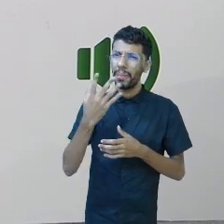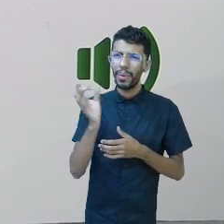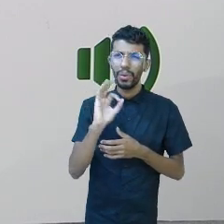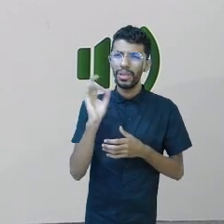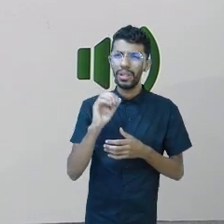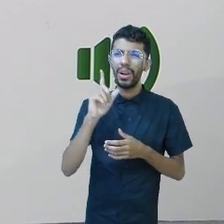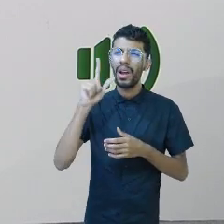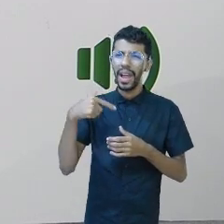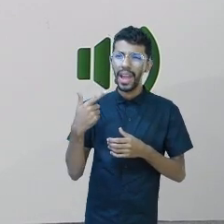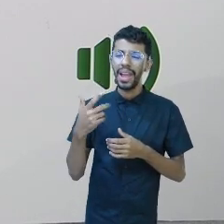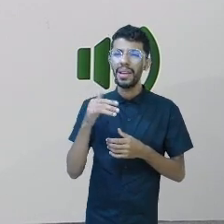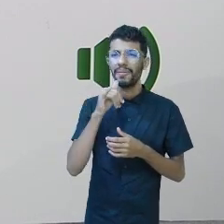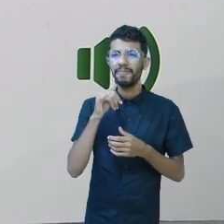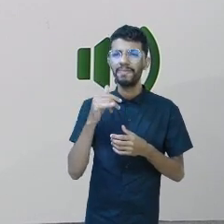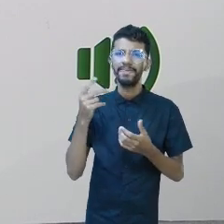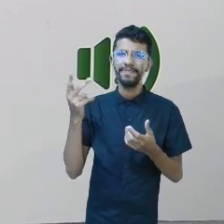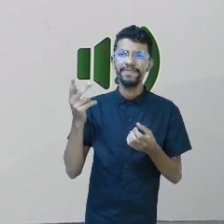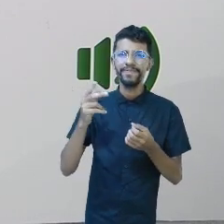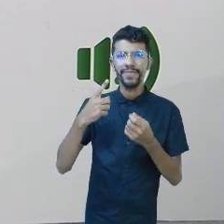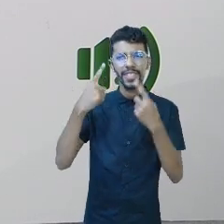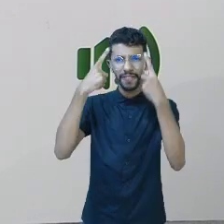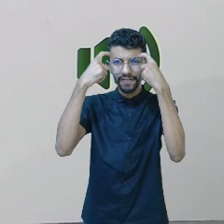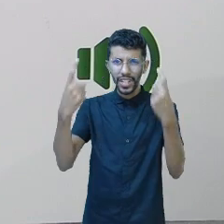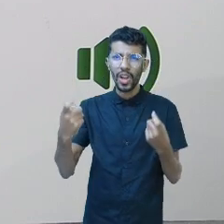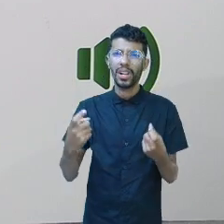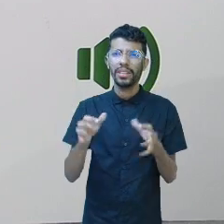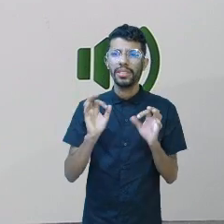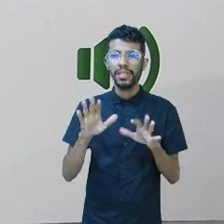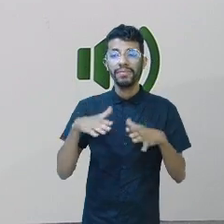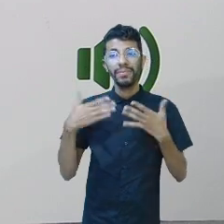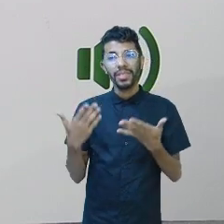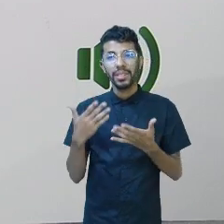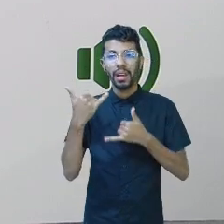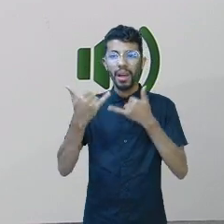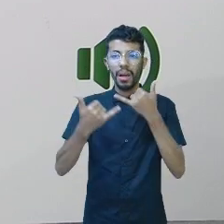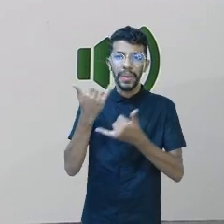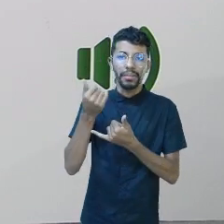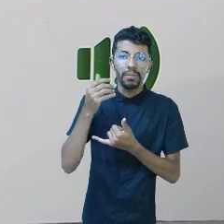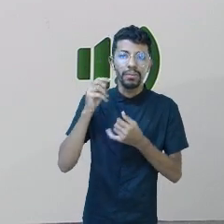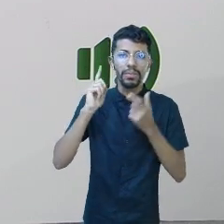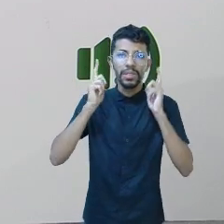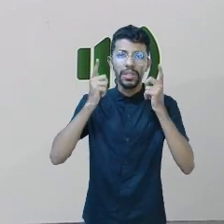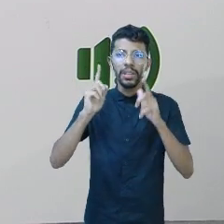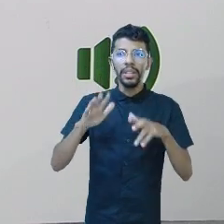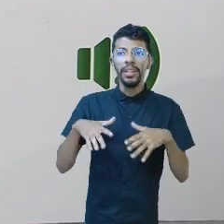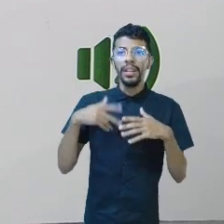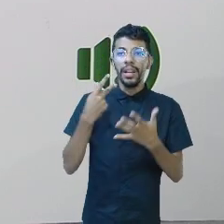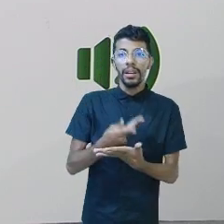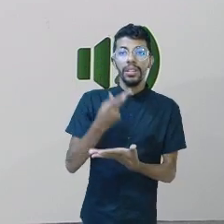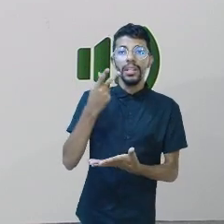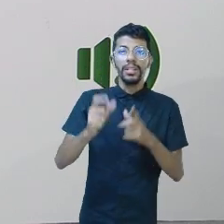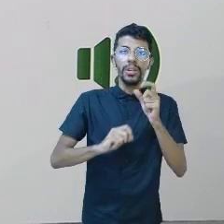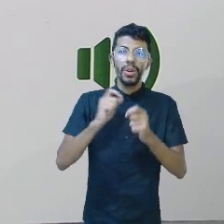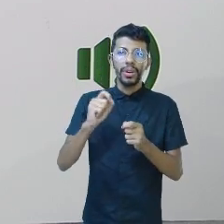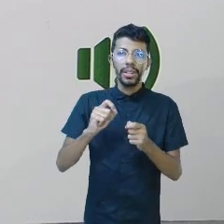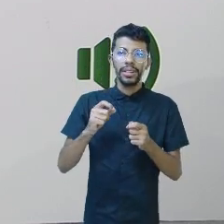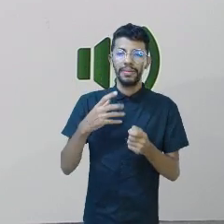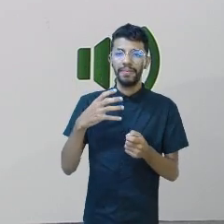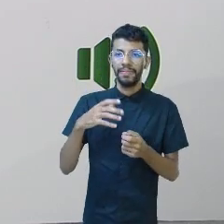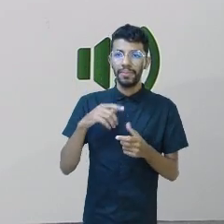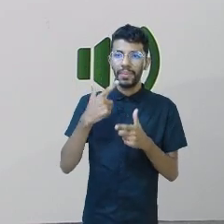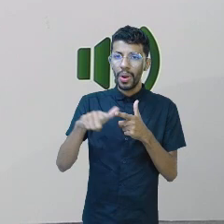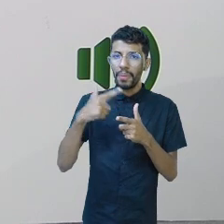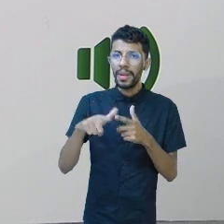se tornando uma violência. Então, uma coisa que era para ser divertida, acaba se transformando em um acidente muito sério. A gente precisa ter cuidado com